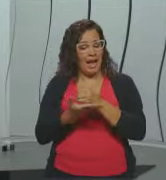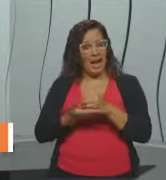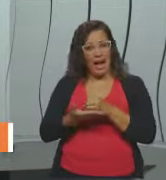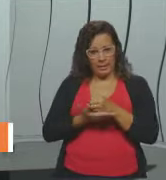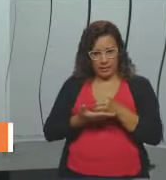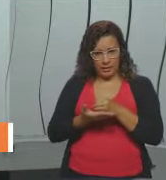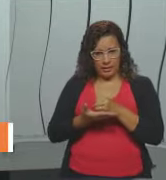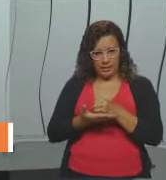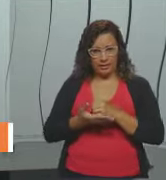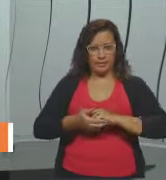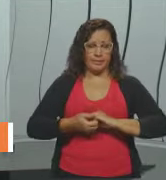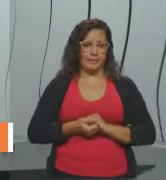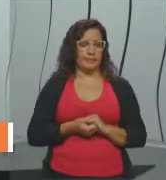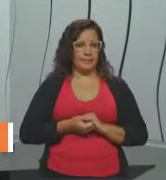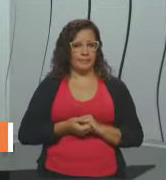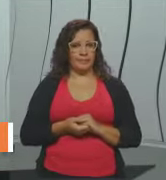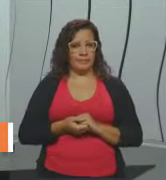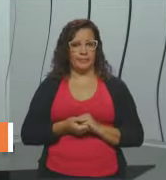dessas enzimas.